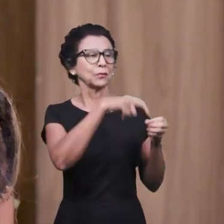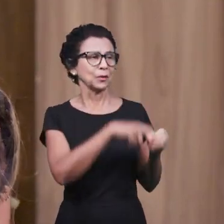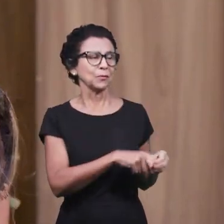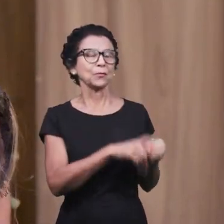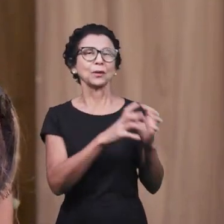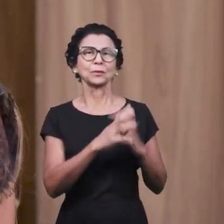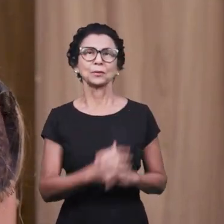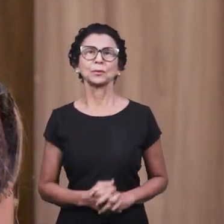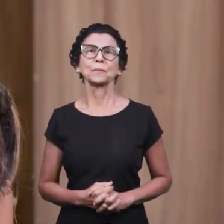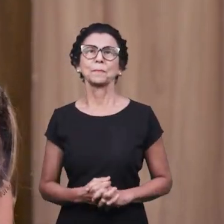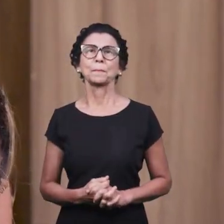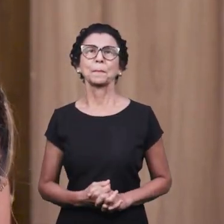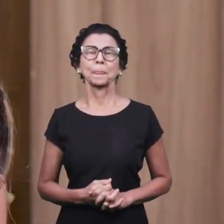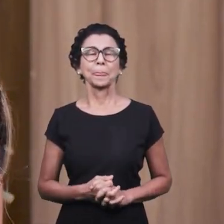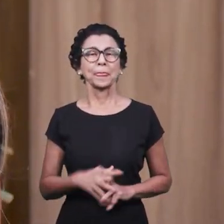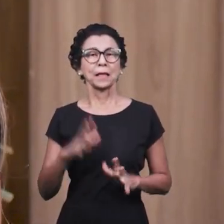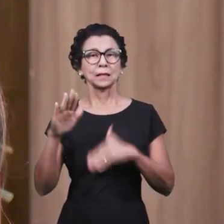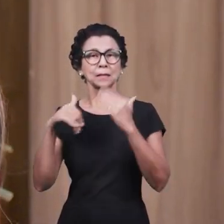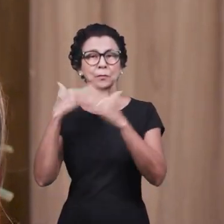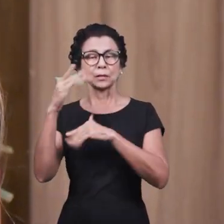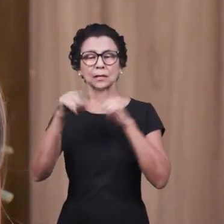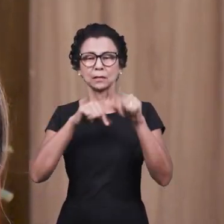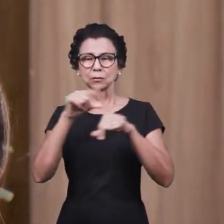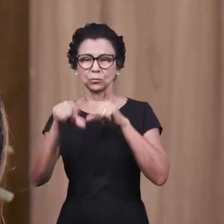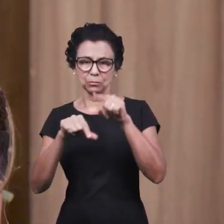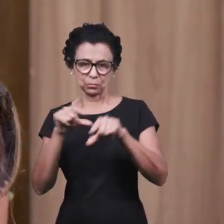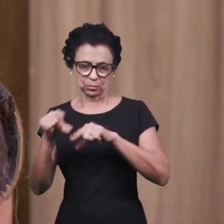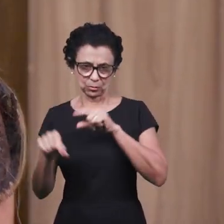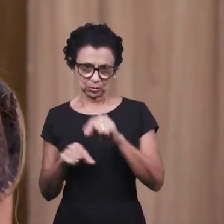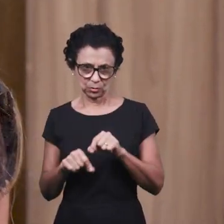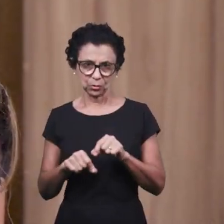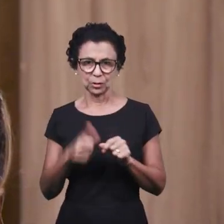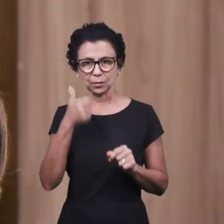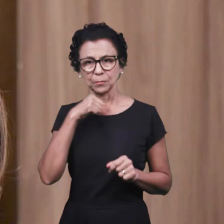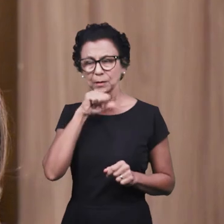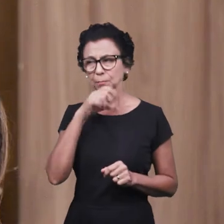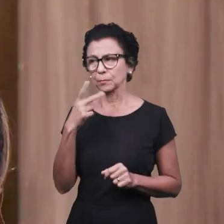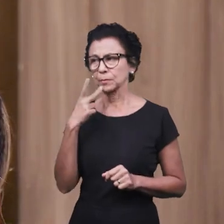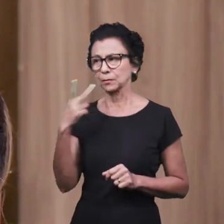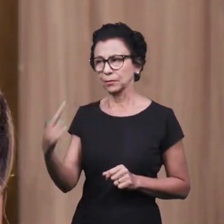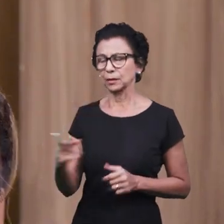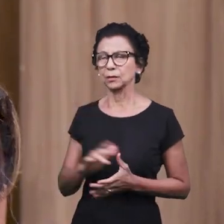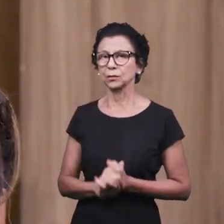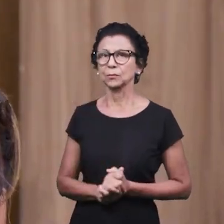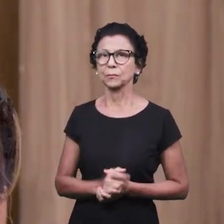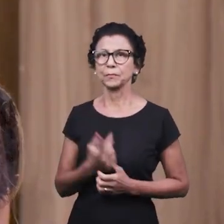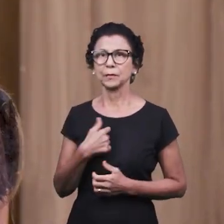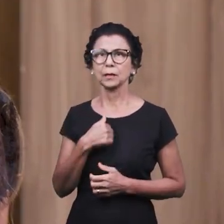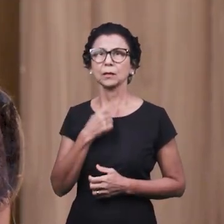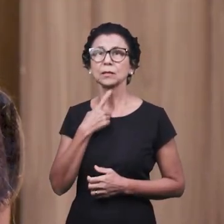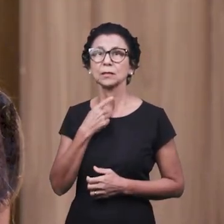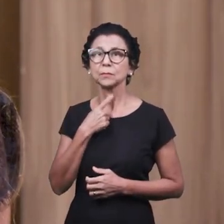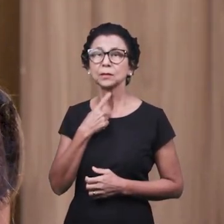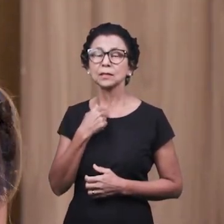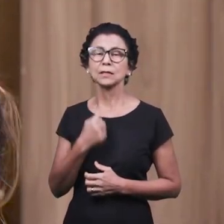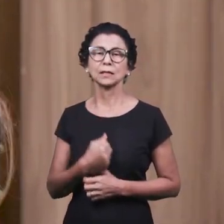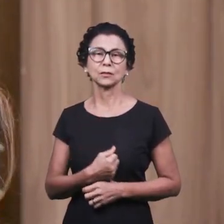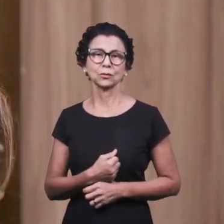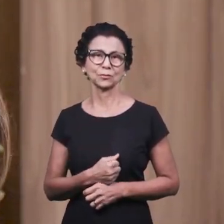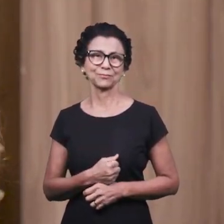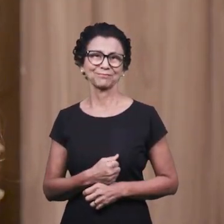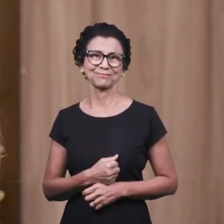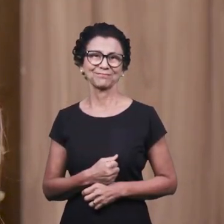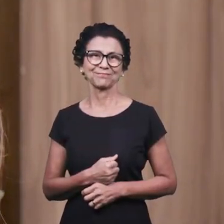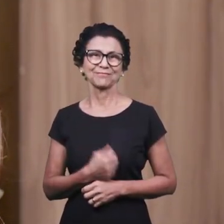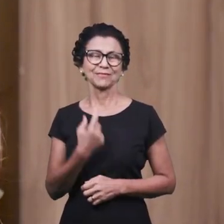pessoa. E principalmente nesse processo de seleção, como minha mãe comentou, sempre foi um desejo que estava muito presente no meu coração.